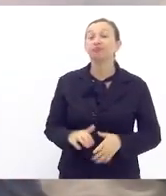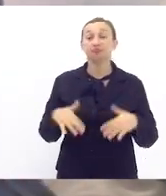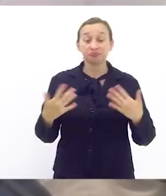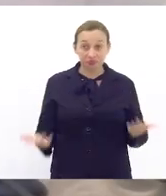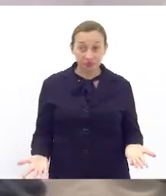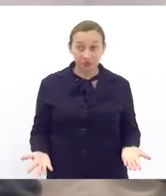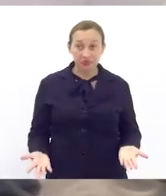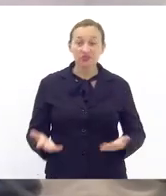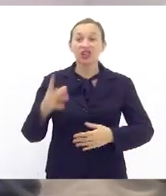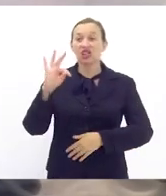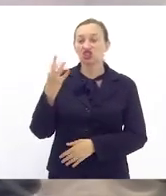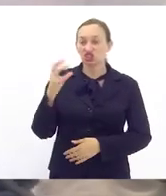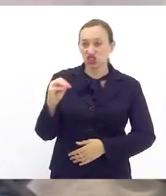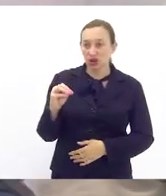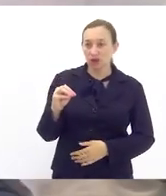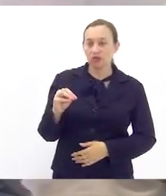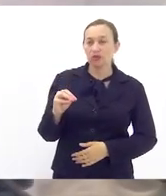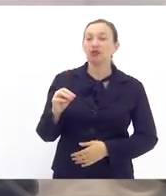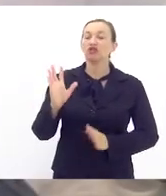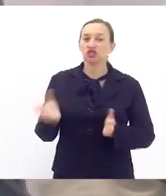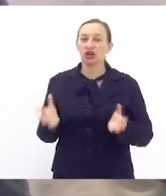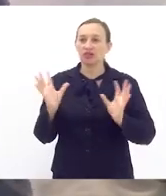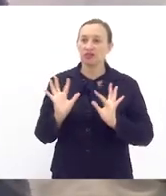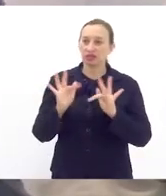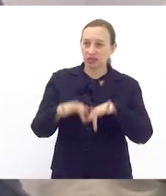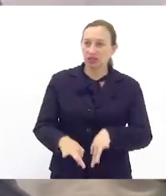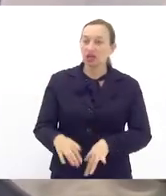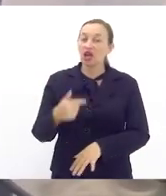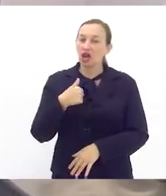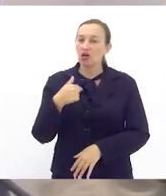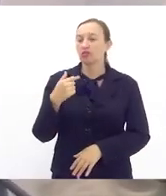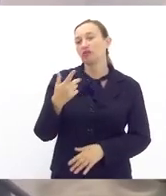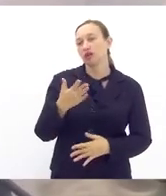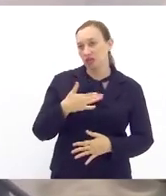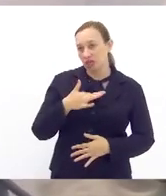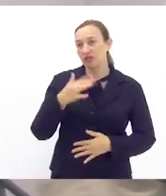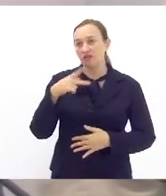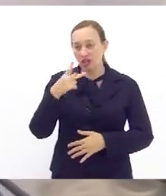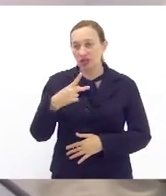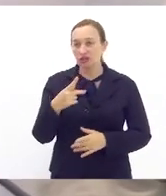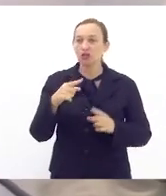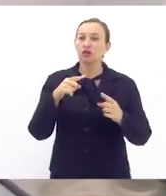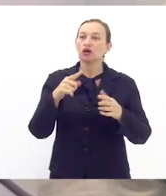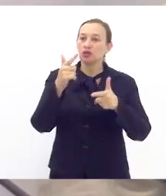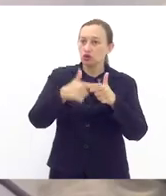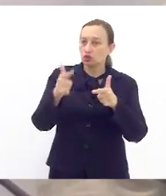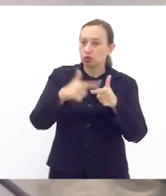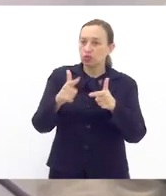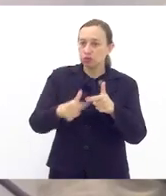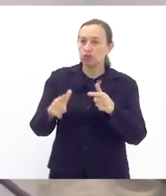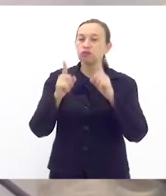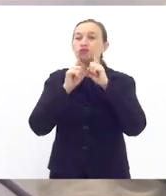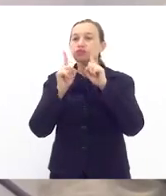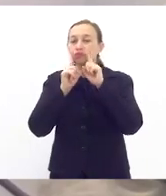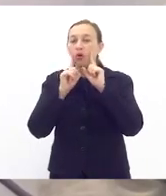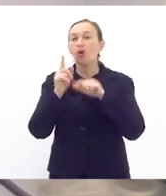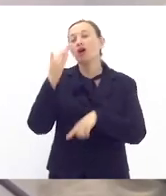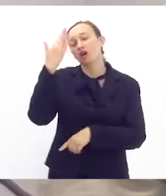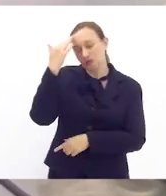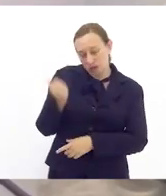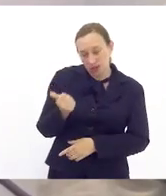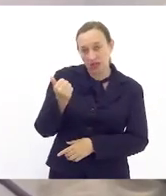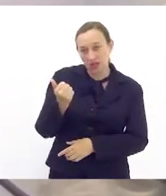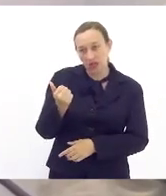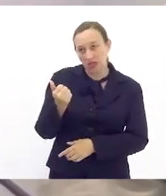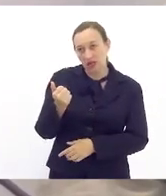Thiago Rangel já concluindo eu tô aqui dando um desabafo e foi apontando os problemas de Maricá que eu sei que